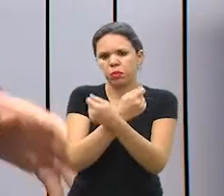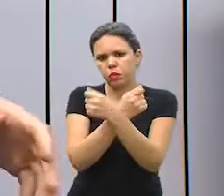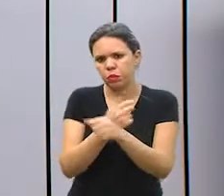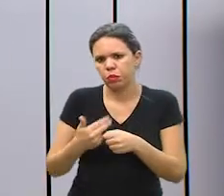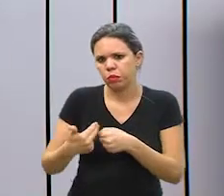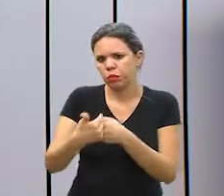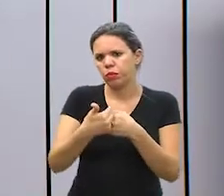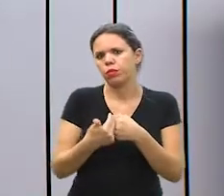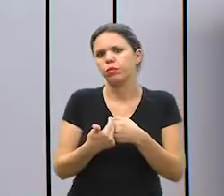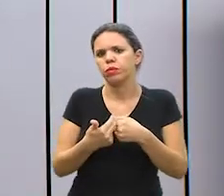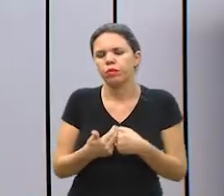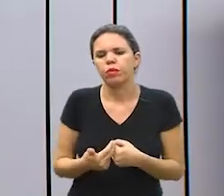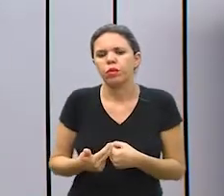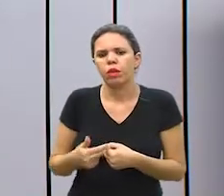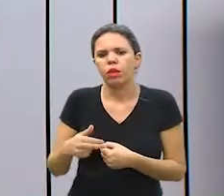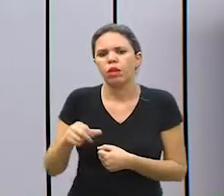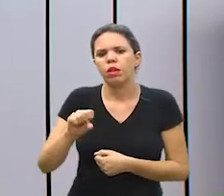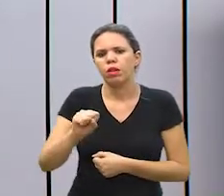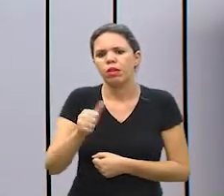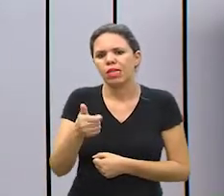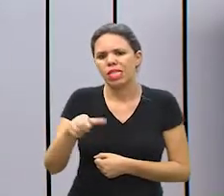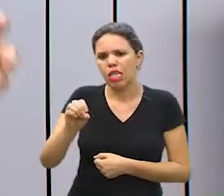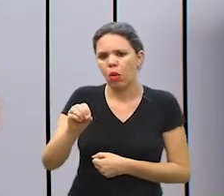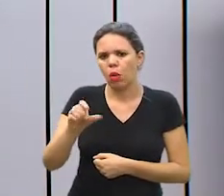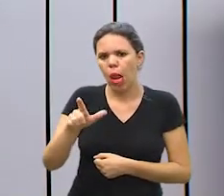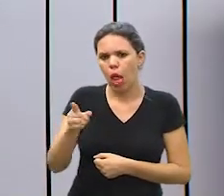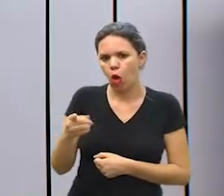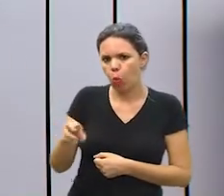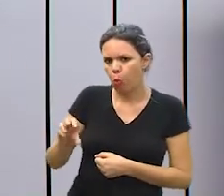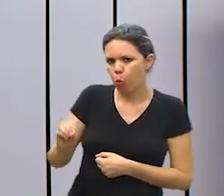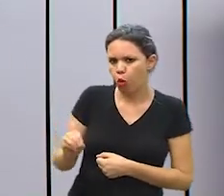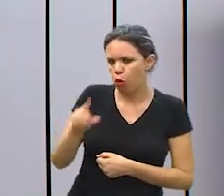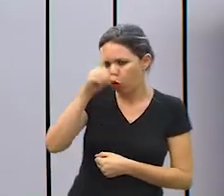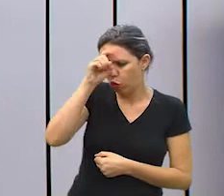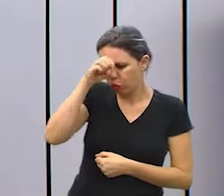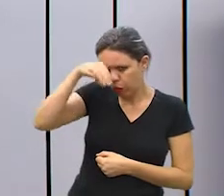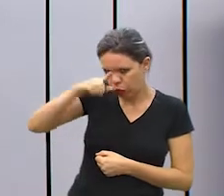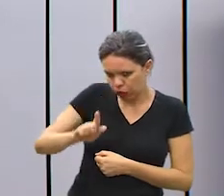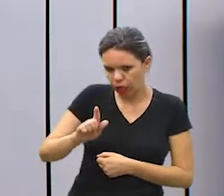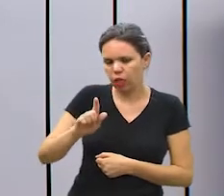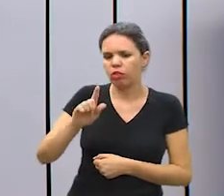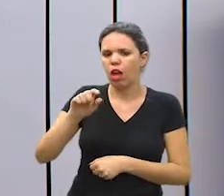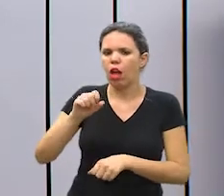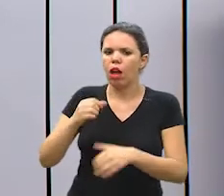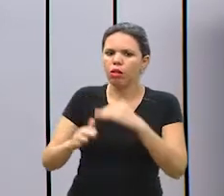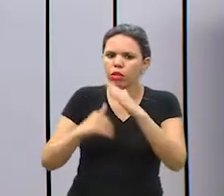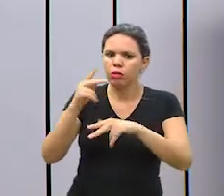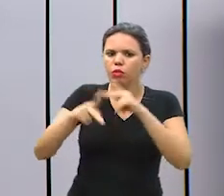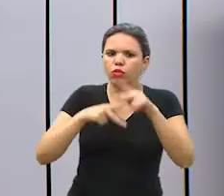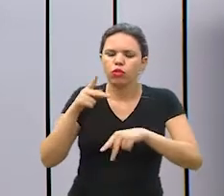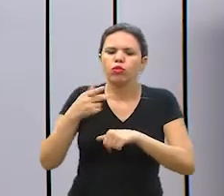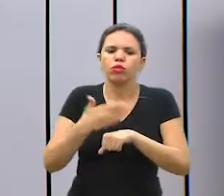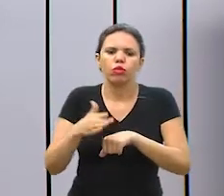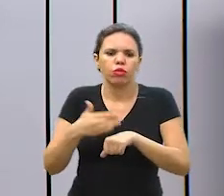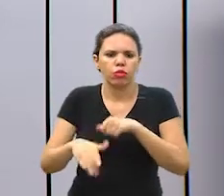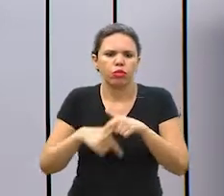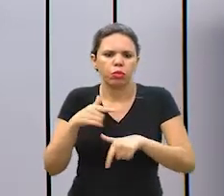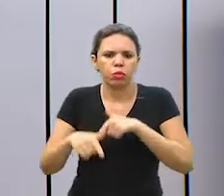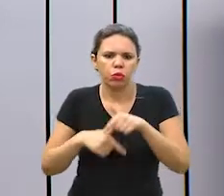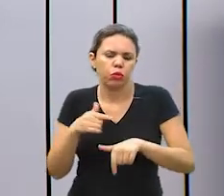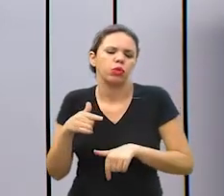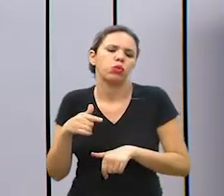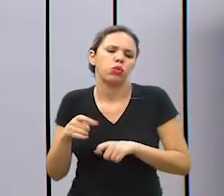a Unicamp, São Leopoldo, o próprio Mário Gatti é formador de mão de obra, né, tem lá o seu quadro de